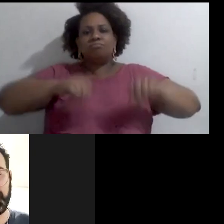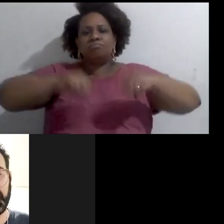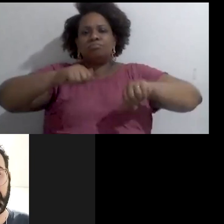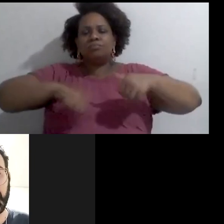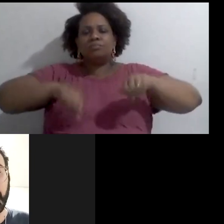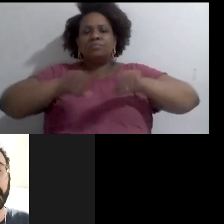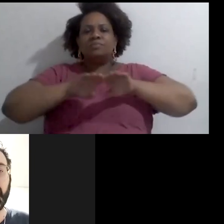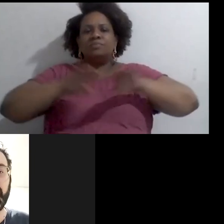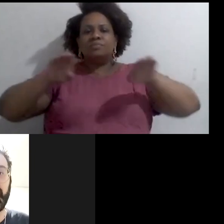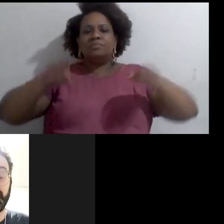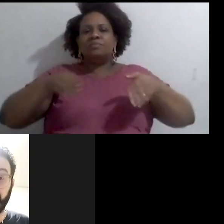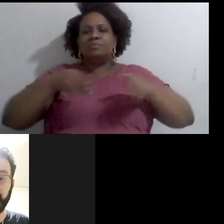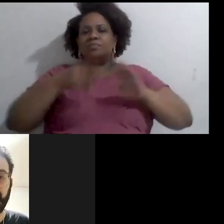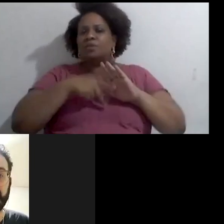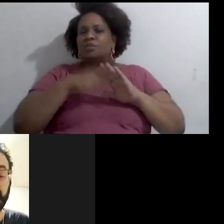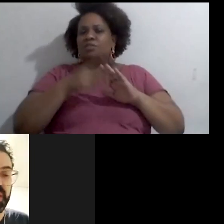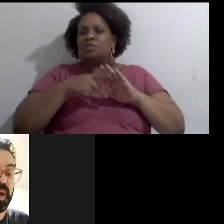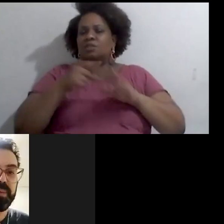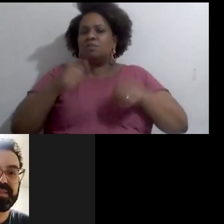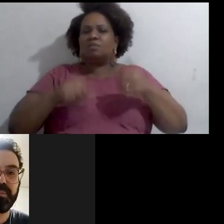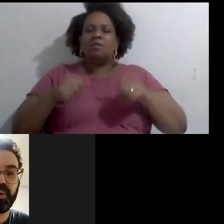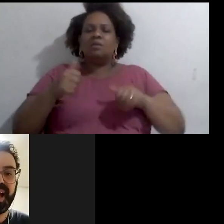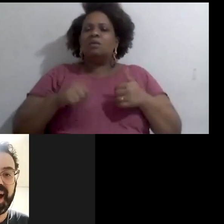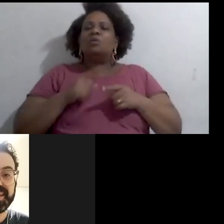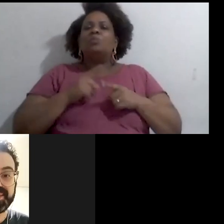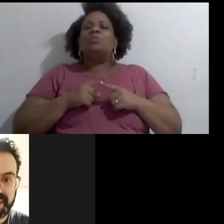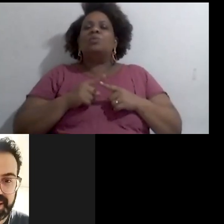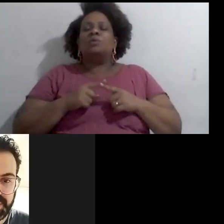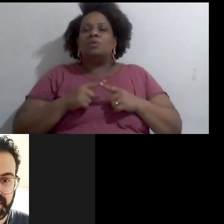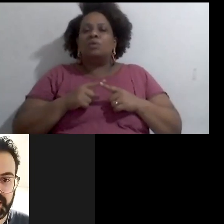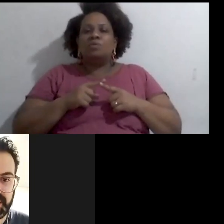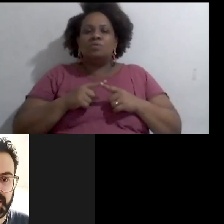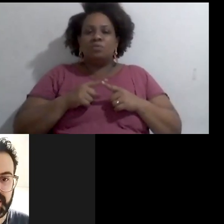projetos. Por que eu falo isso? Porque eu percebo que há